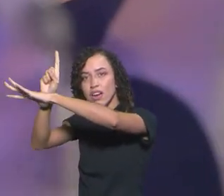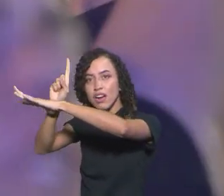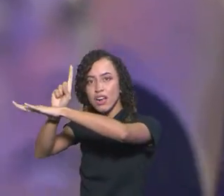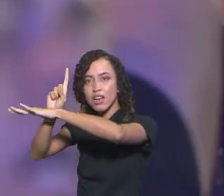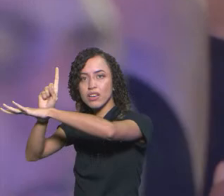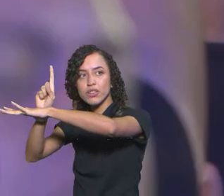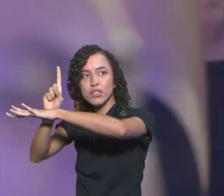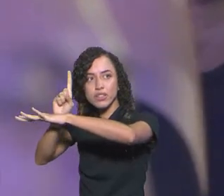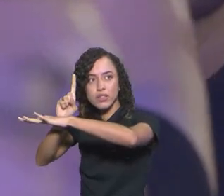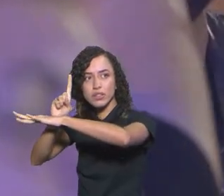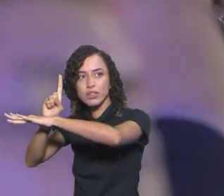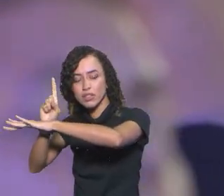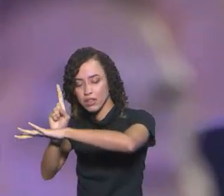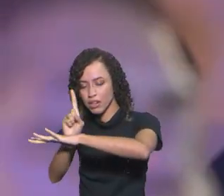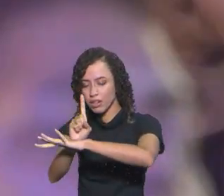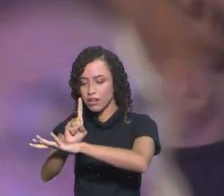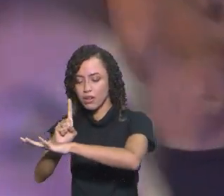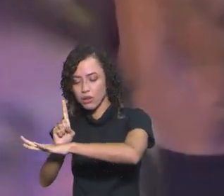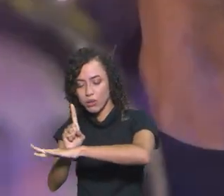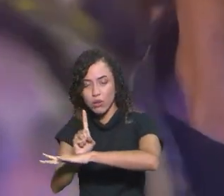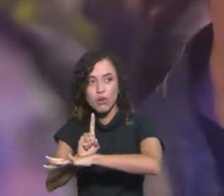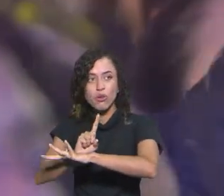estava mudando